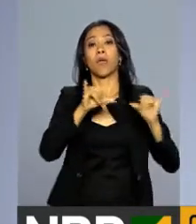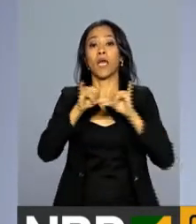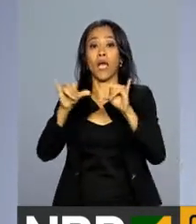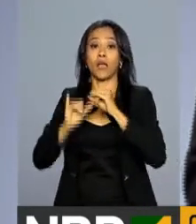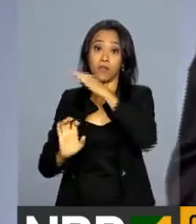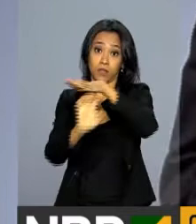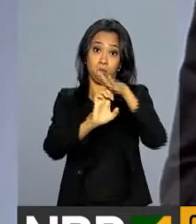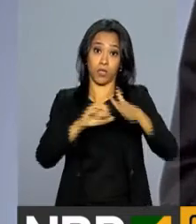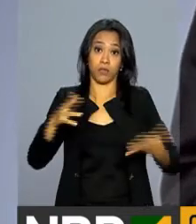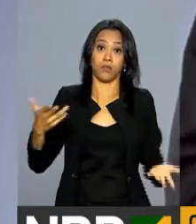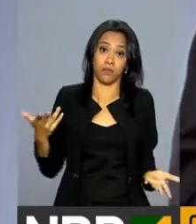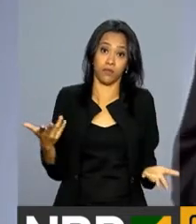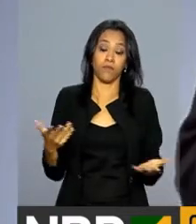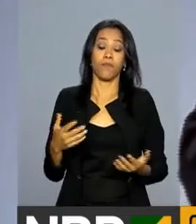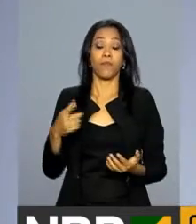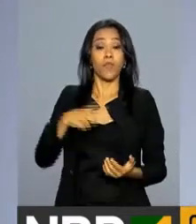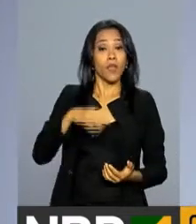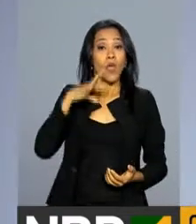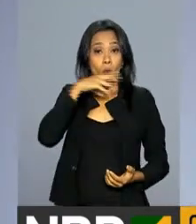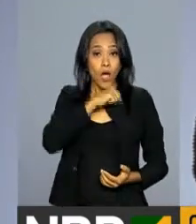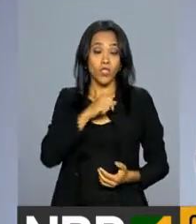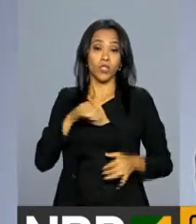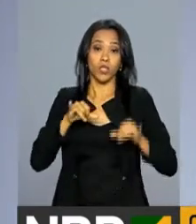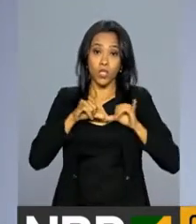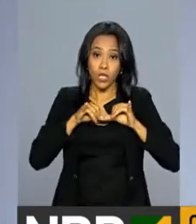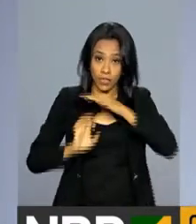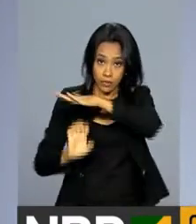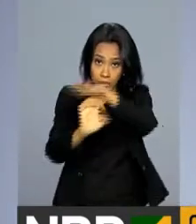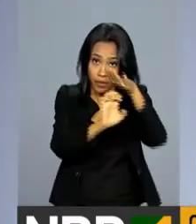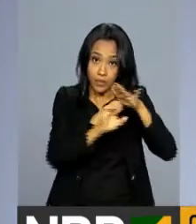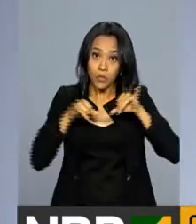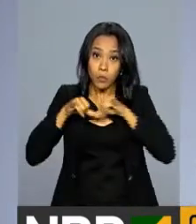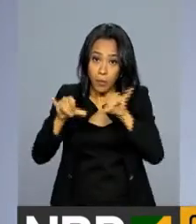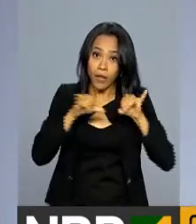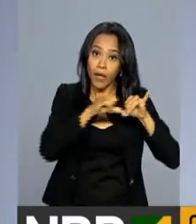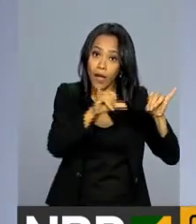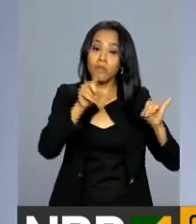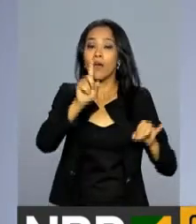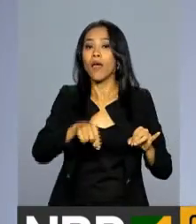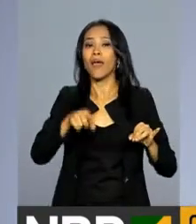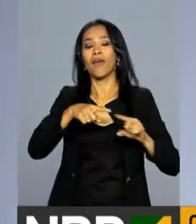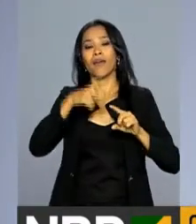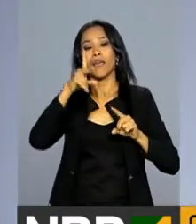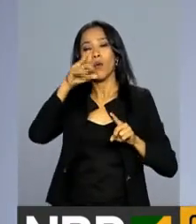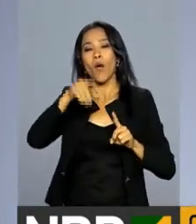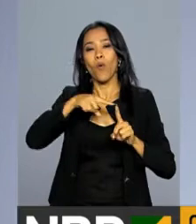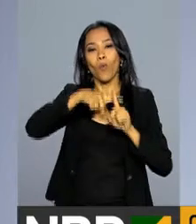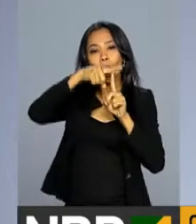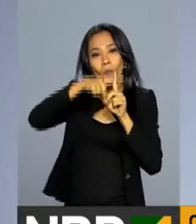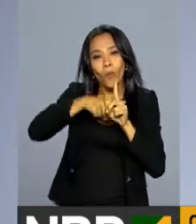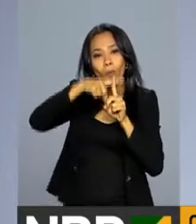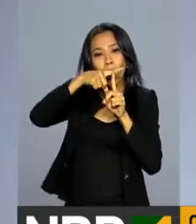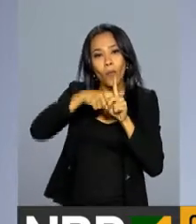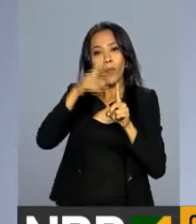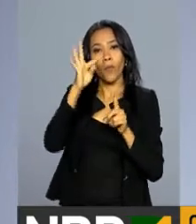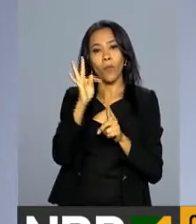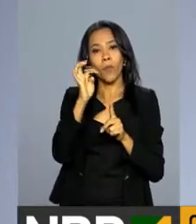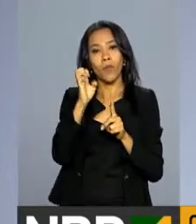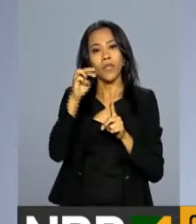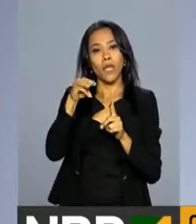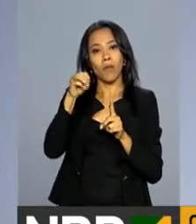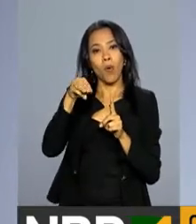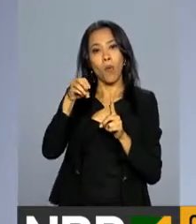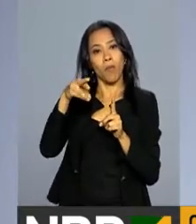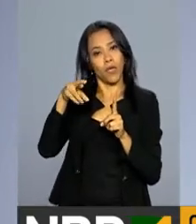supermercados são são na verdade o termômetro é o supermercado são um termômetro de como